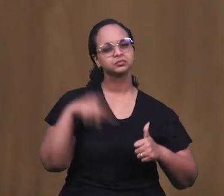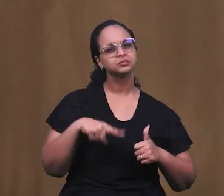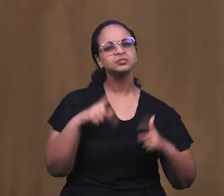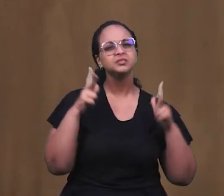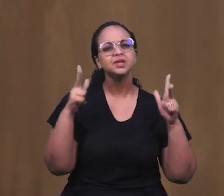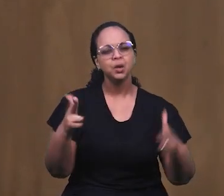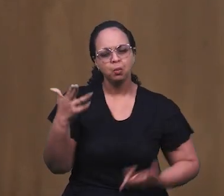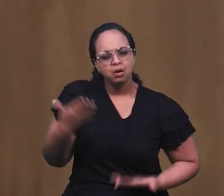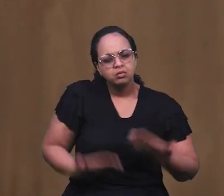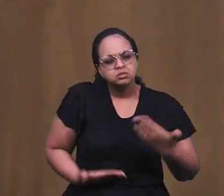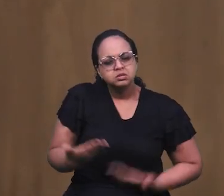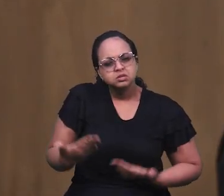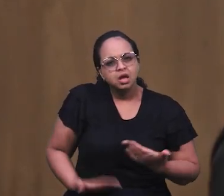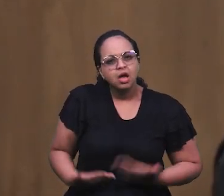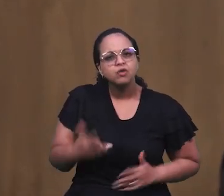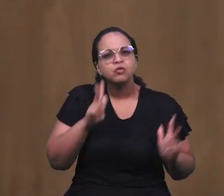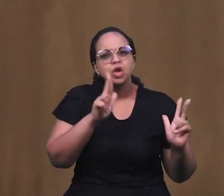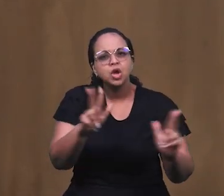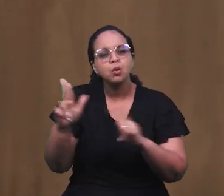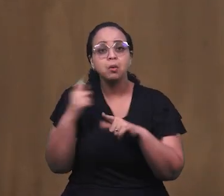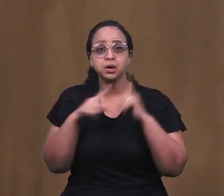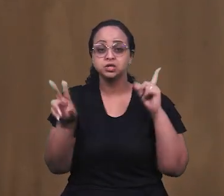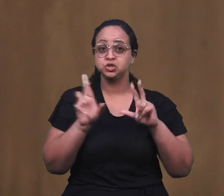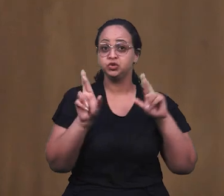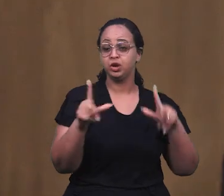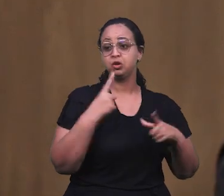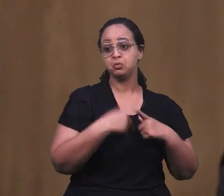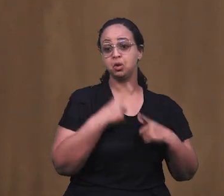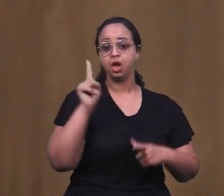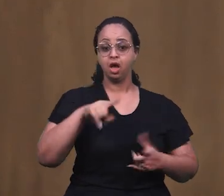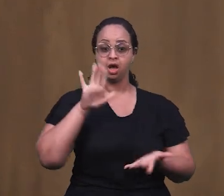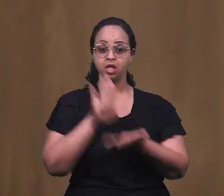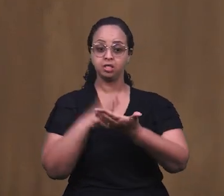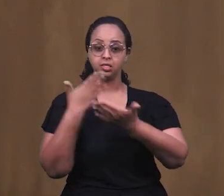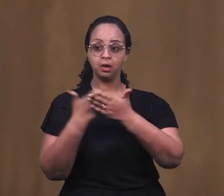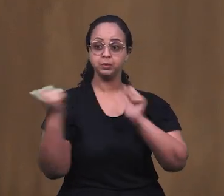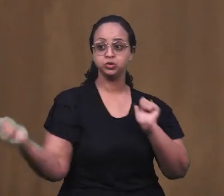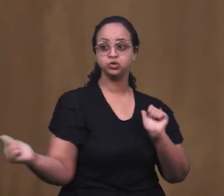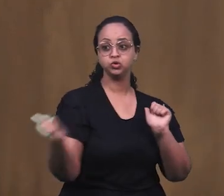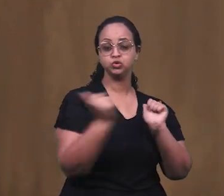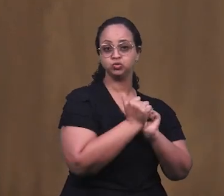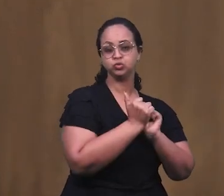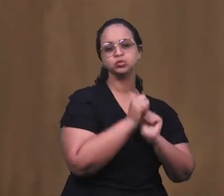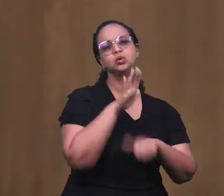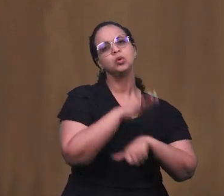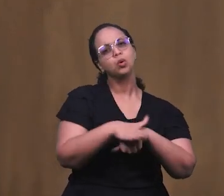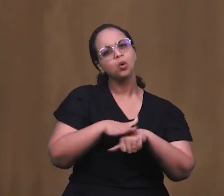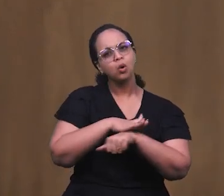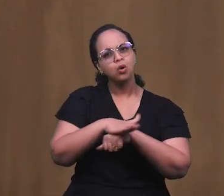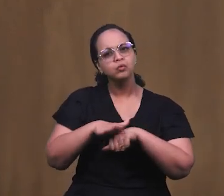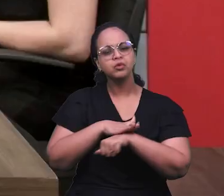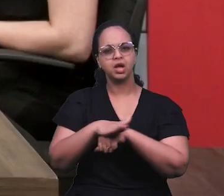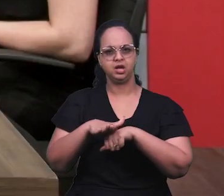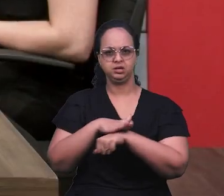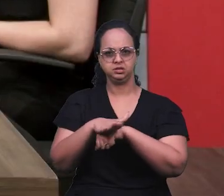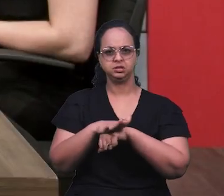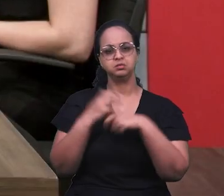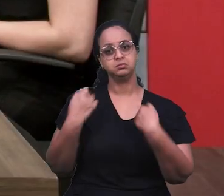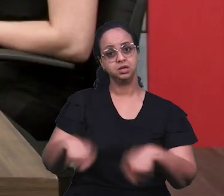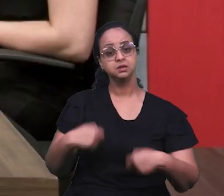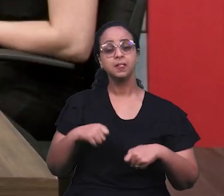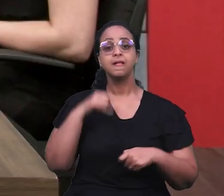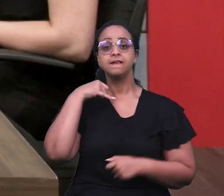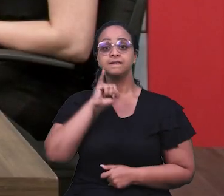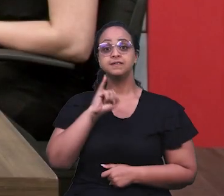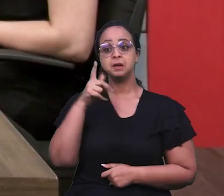as outras, a única diferença é que ela depende de um intérprete para poder receber a mensagem, e conversar com ela usando um intérprete. Se o